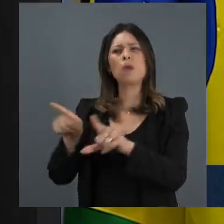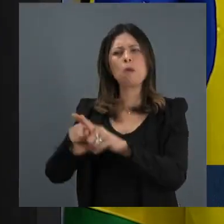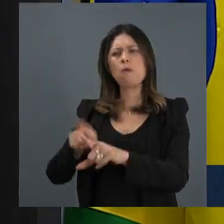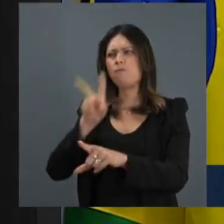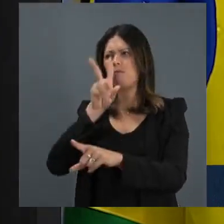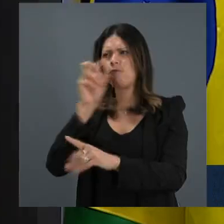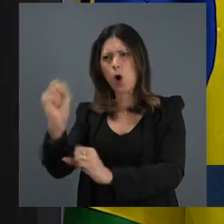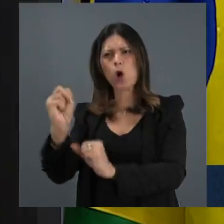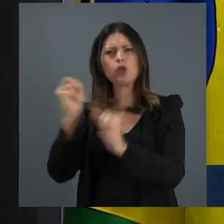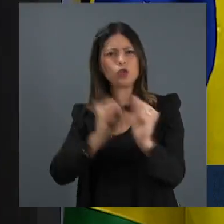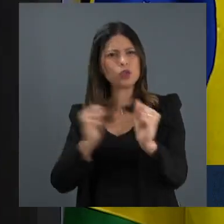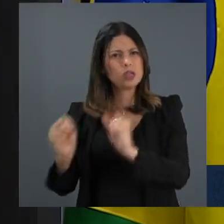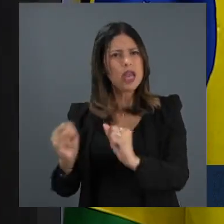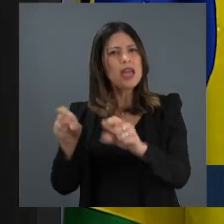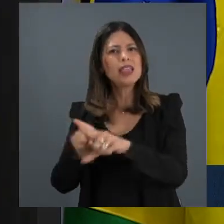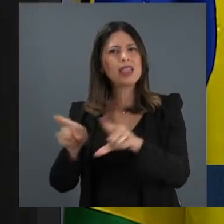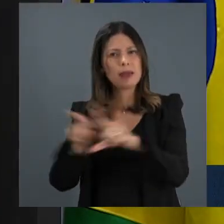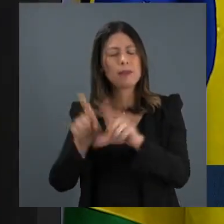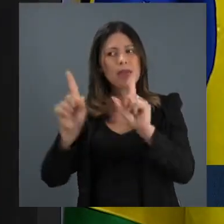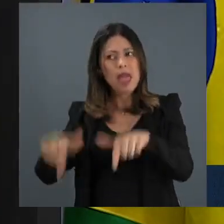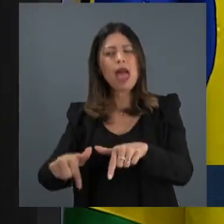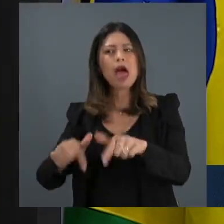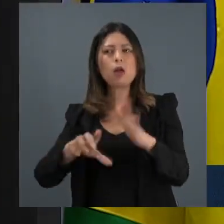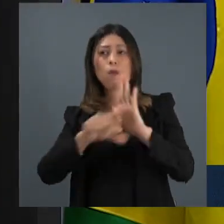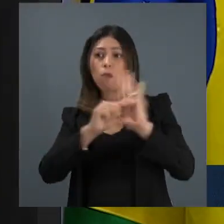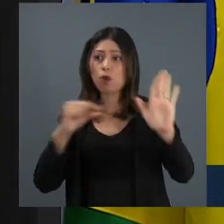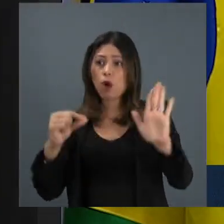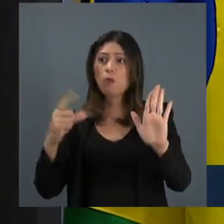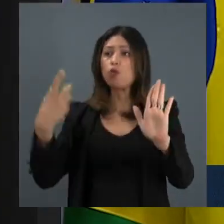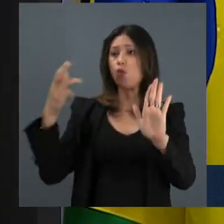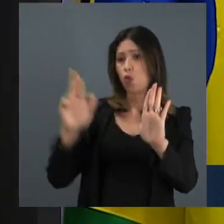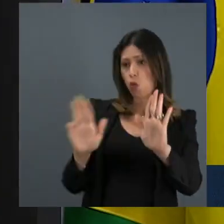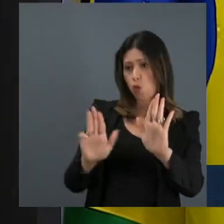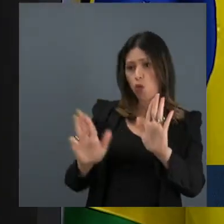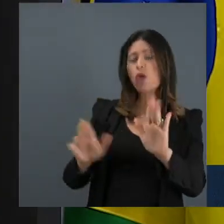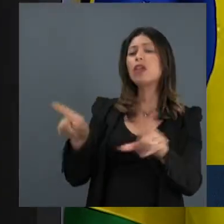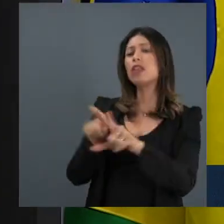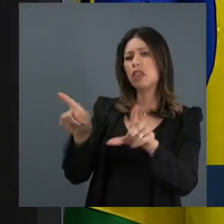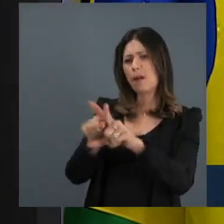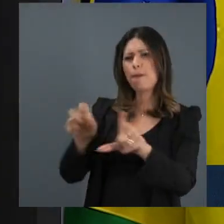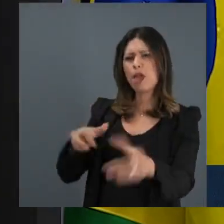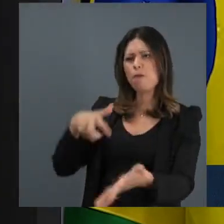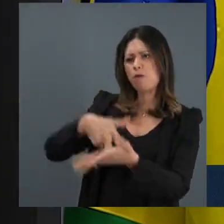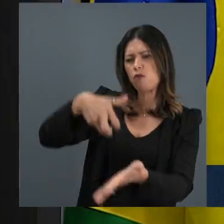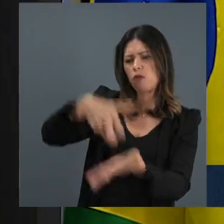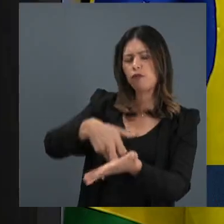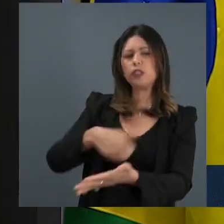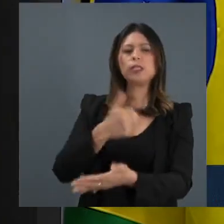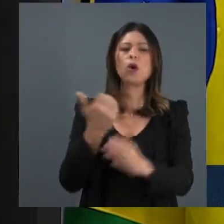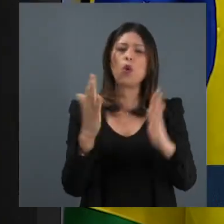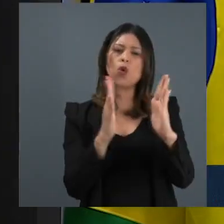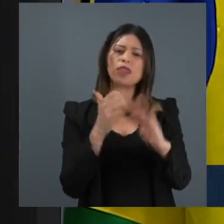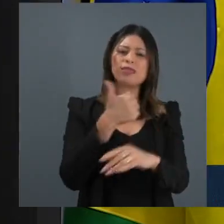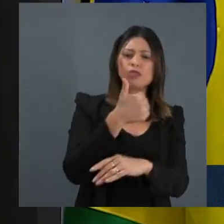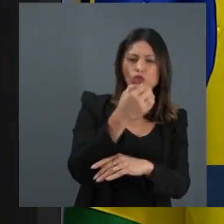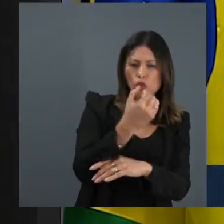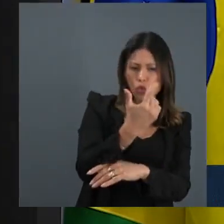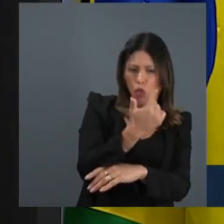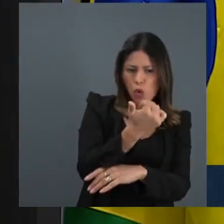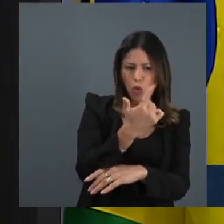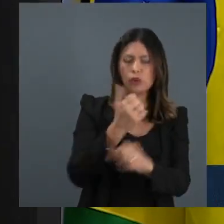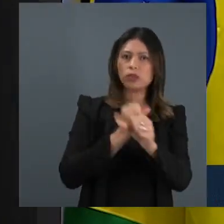corruptos, com destaque para Lula, que foi condenado a 12 anos de prisão em 3 instâncias do